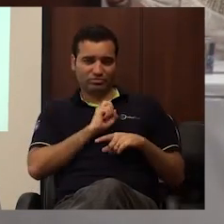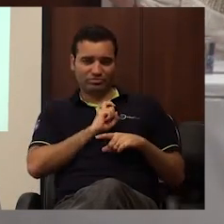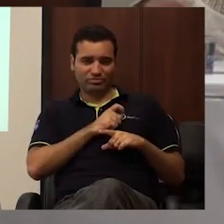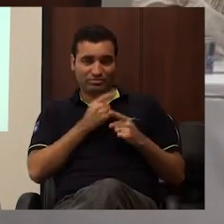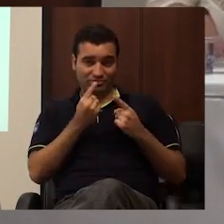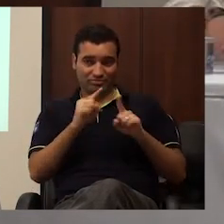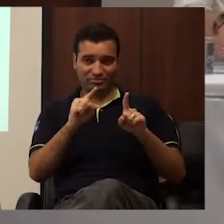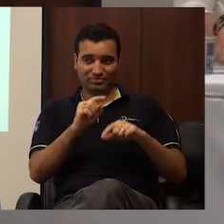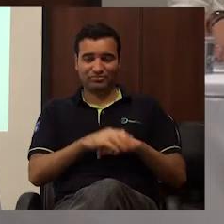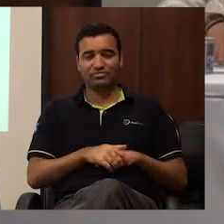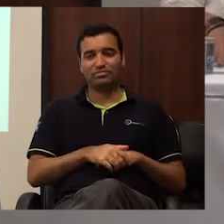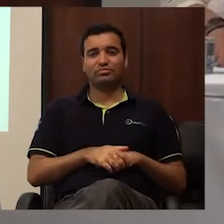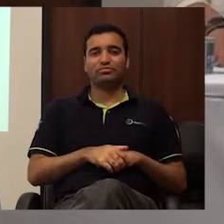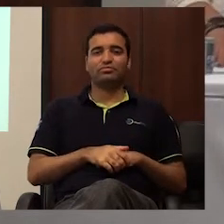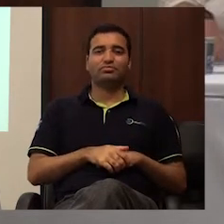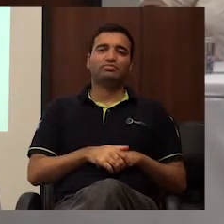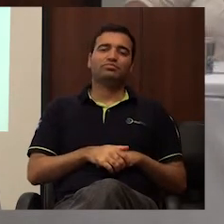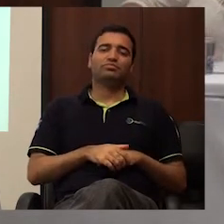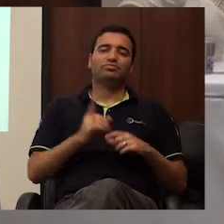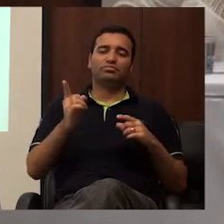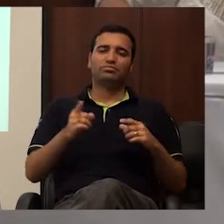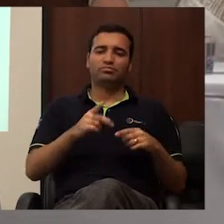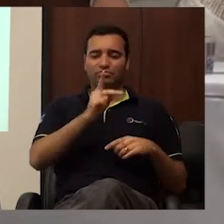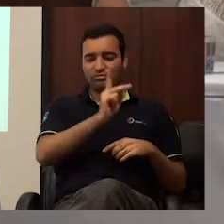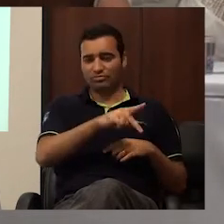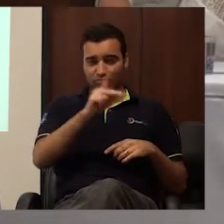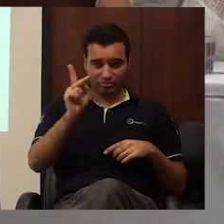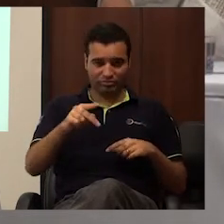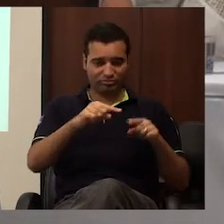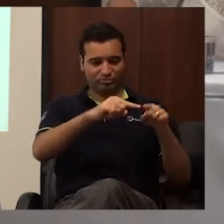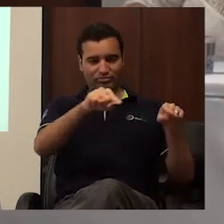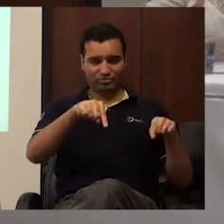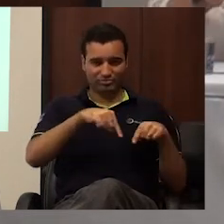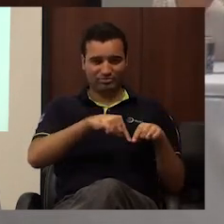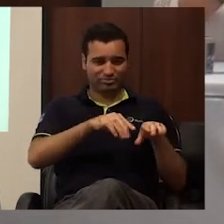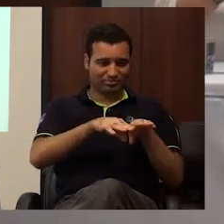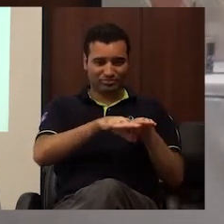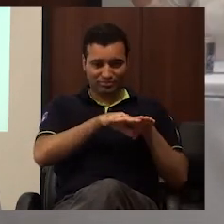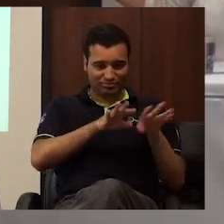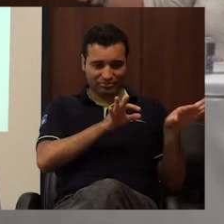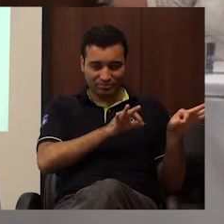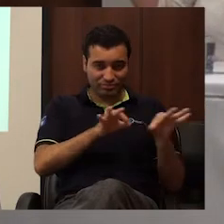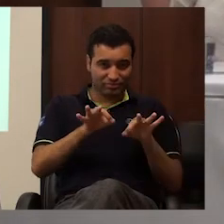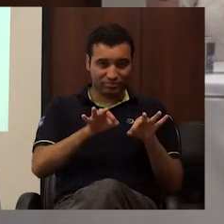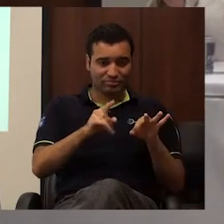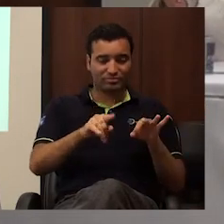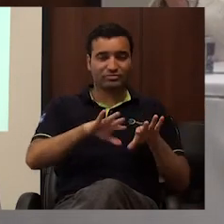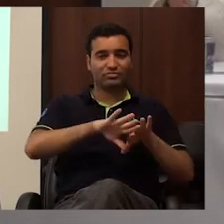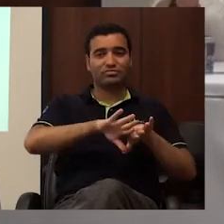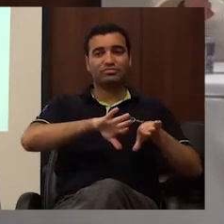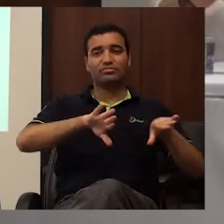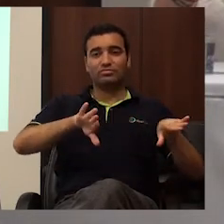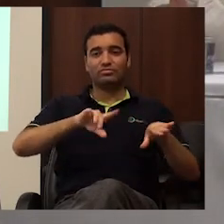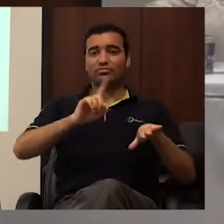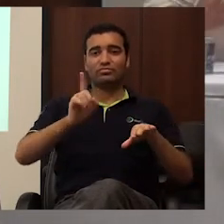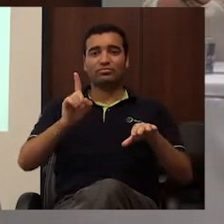É uma questão, uma provocação. Na medida em que os professores da classe regular estão separados, né,